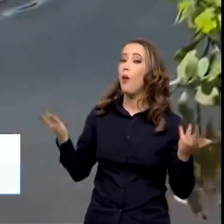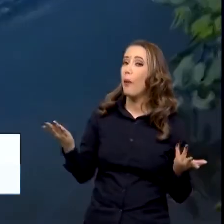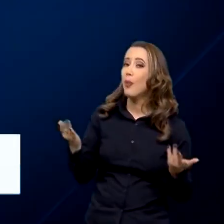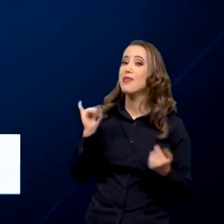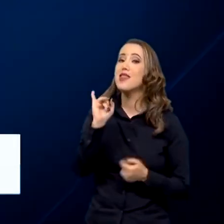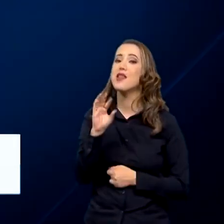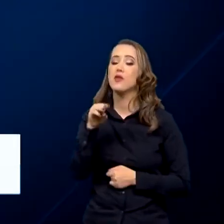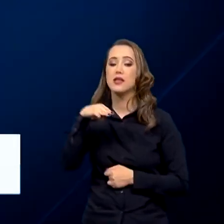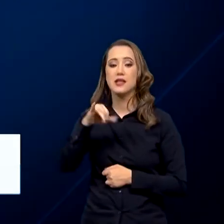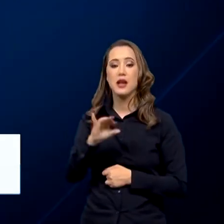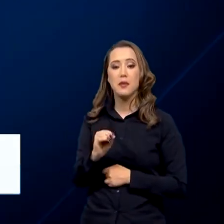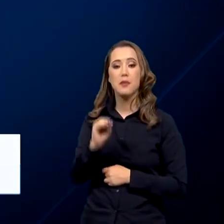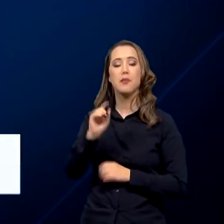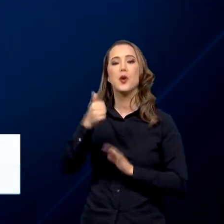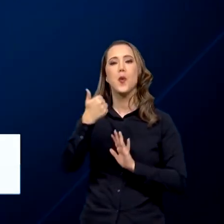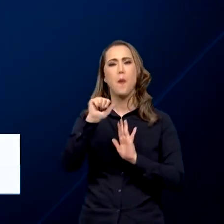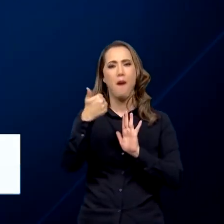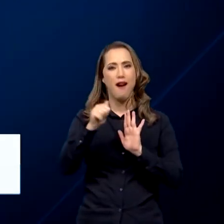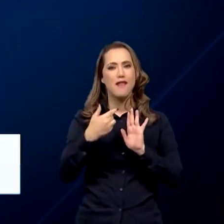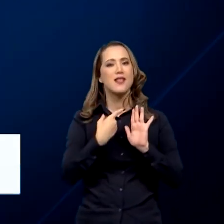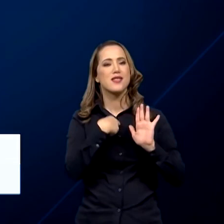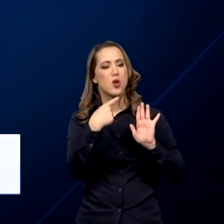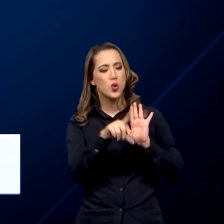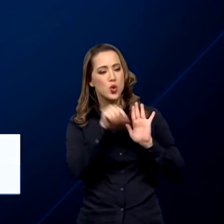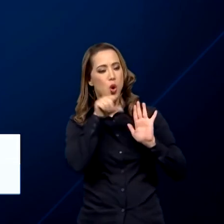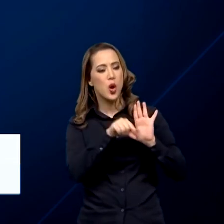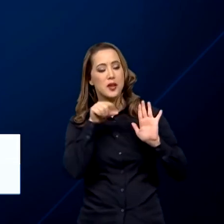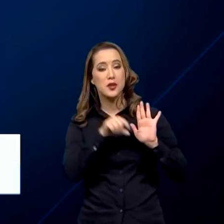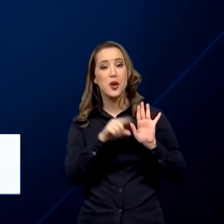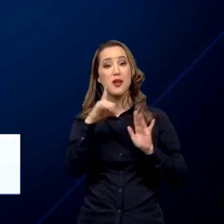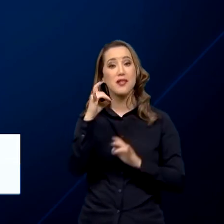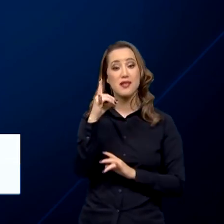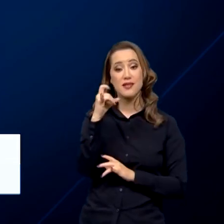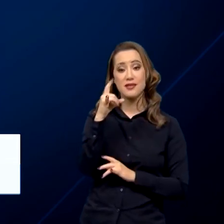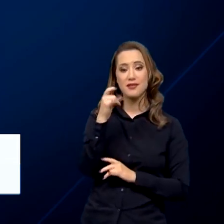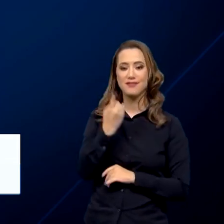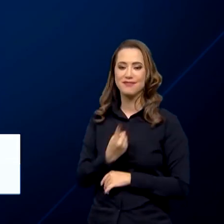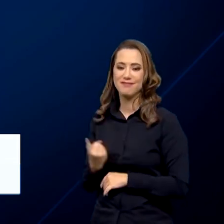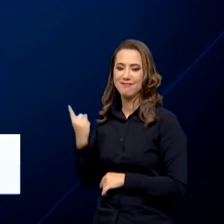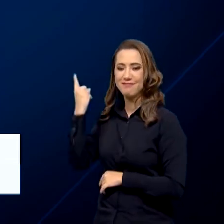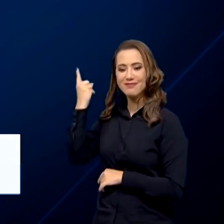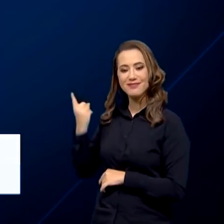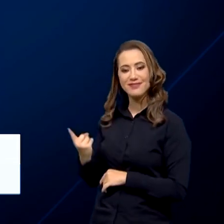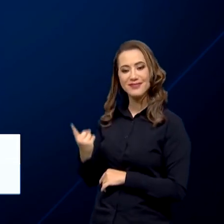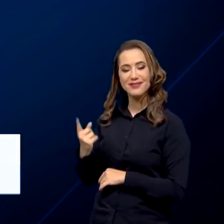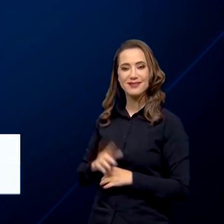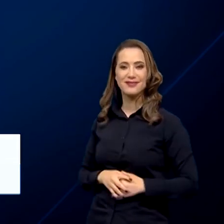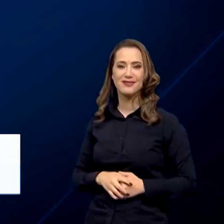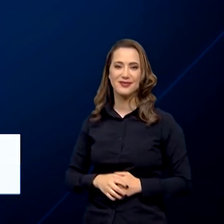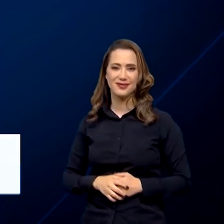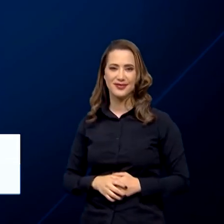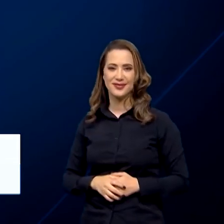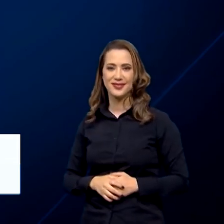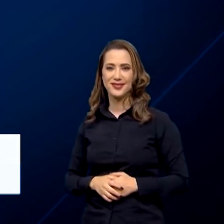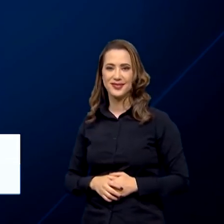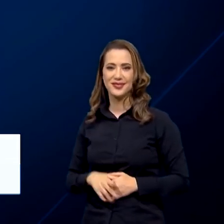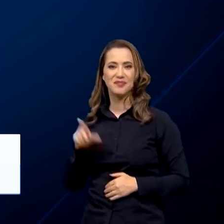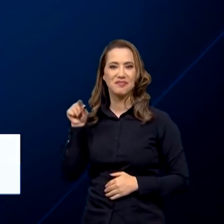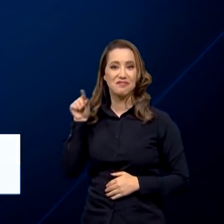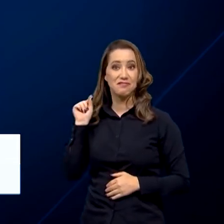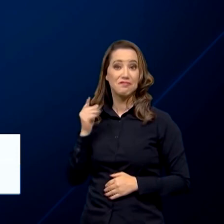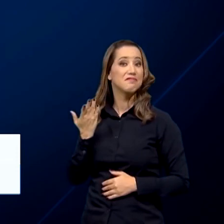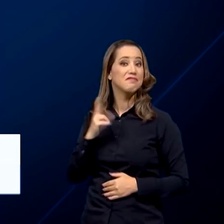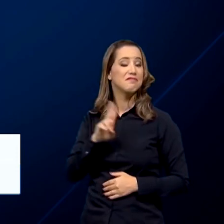Corais fez uma enquete na página do órgão no Instagram. Zeza, Flori e Irineia foram as opções,